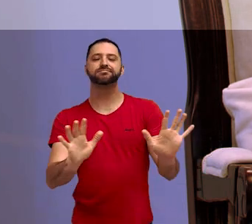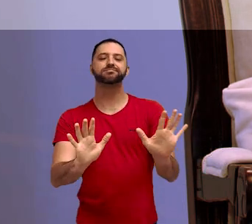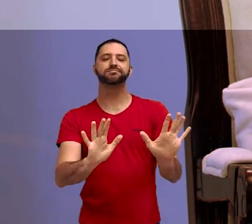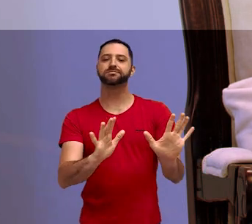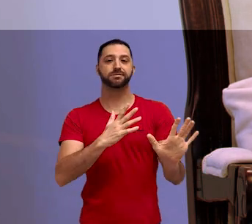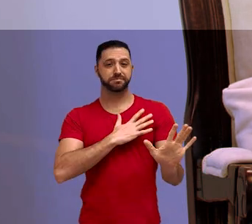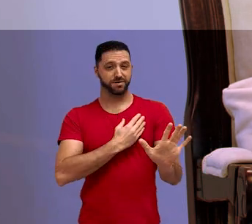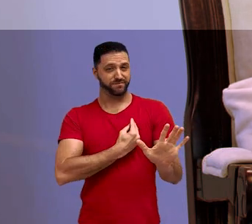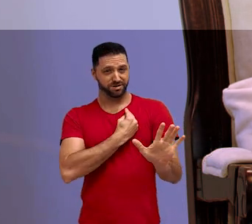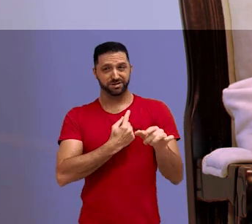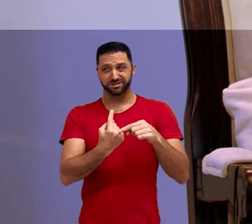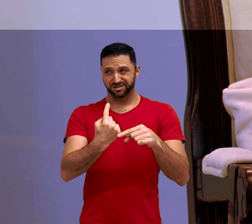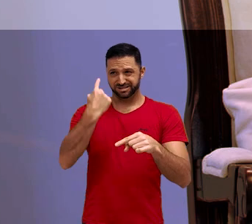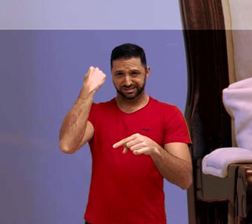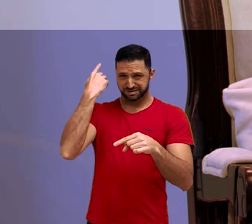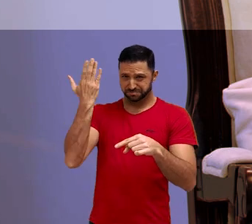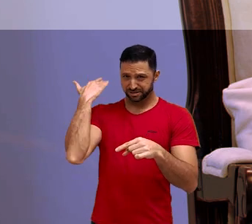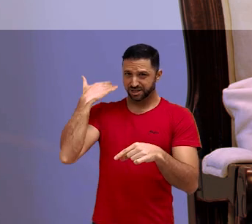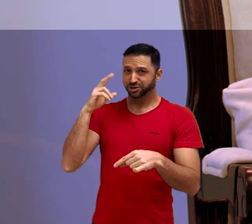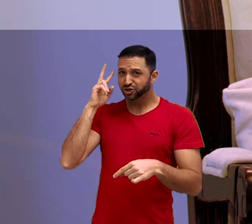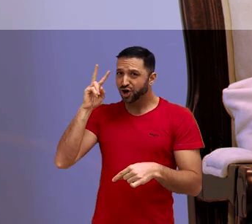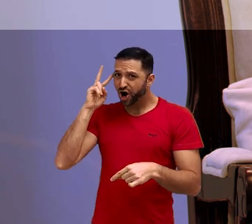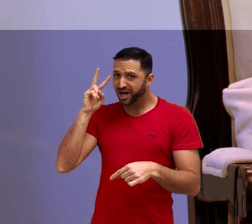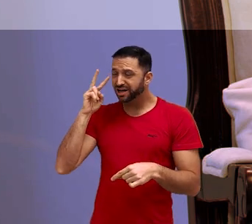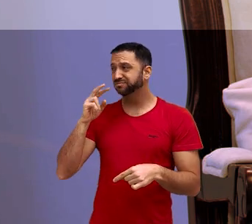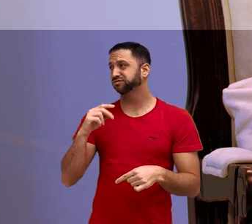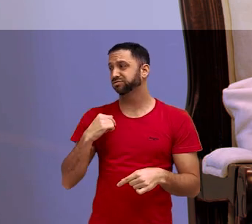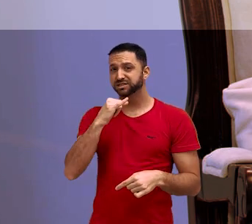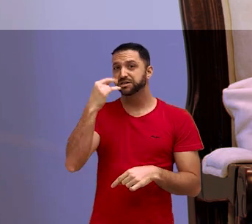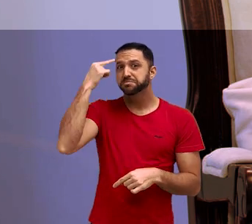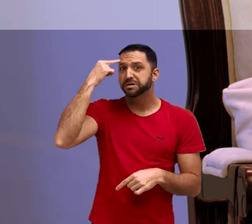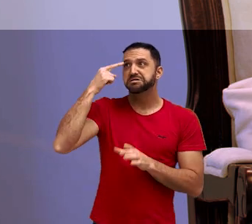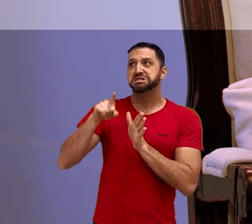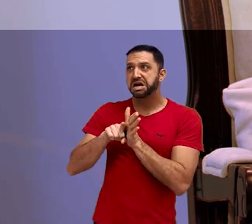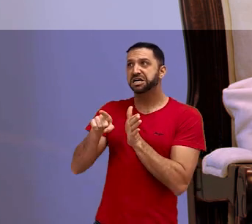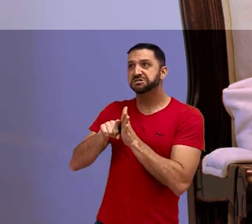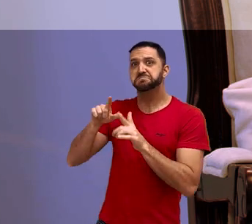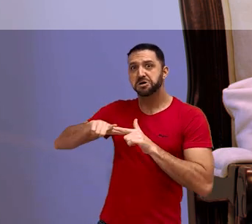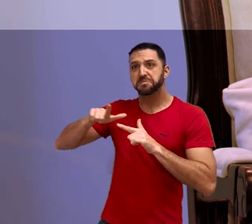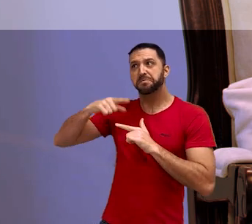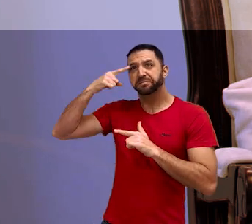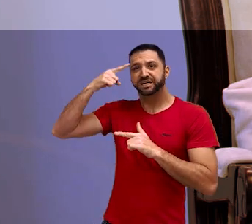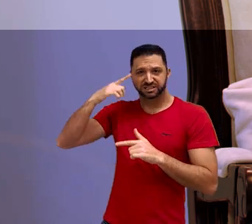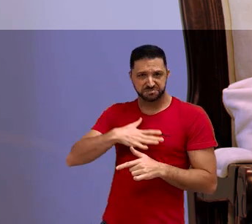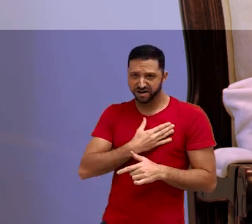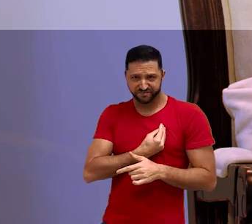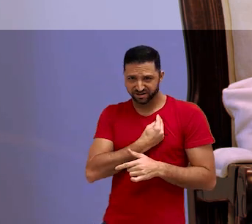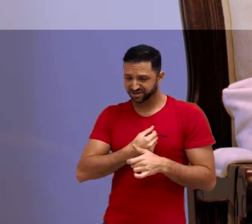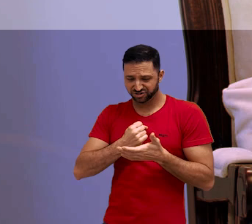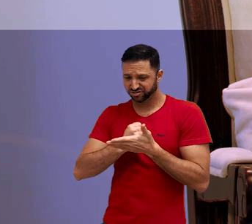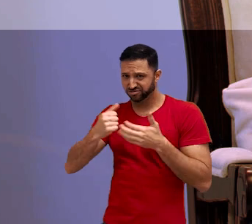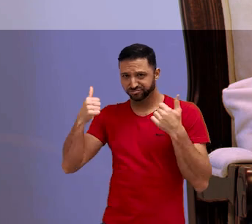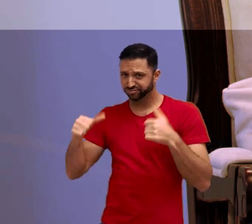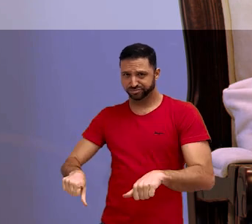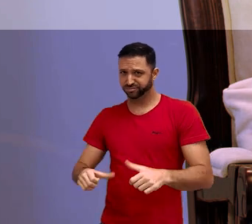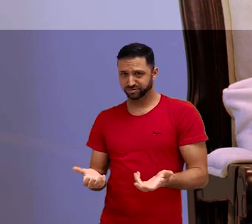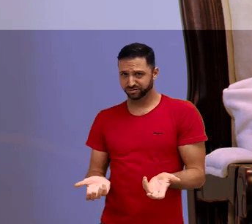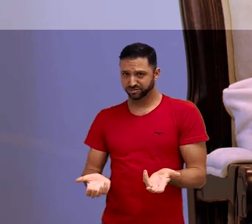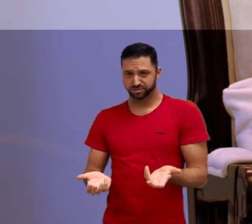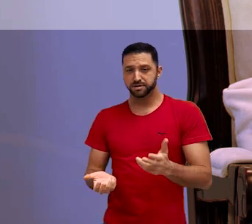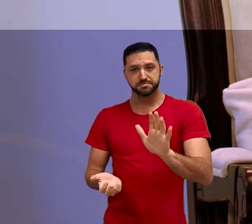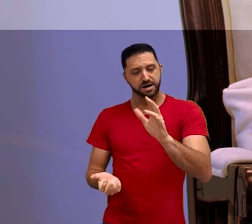não. Eu também tenho uma história que eu falo que se eu fosse focar no negativo, nada teria dado